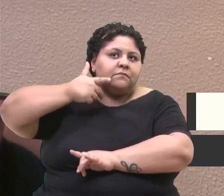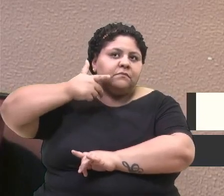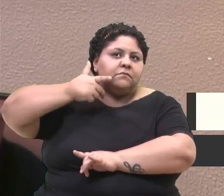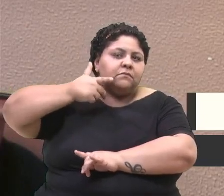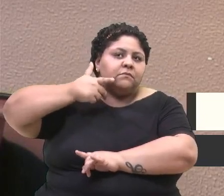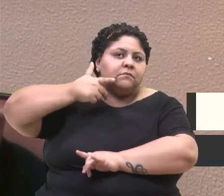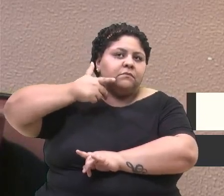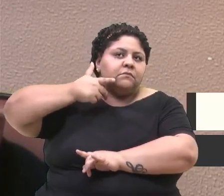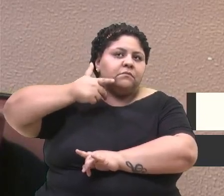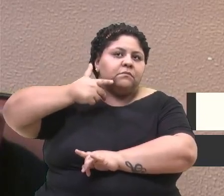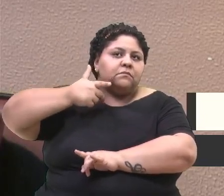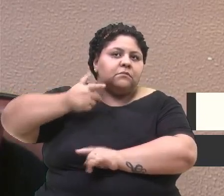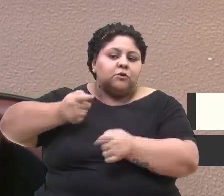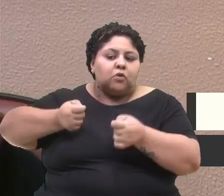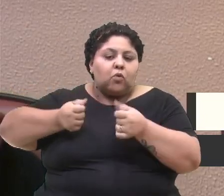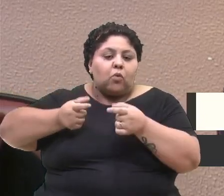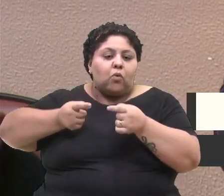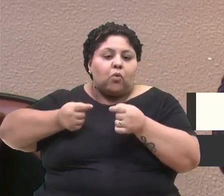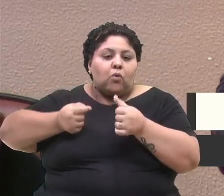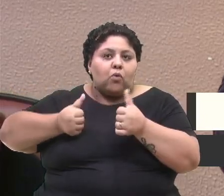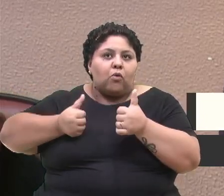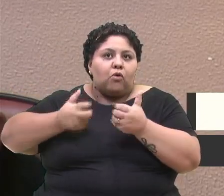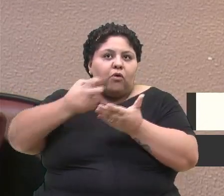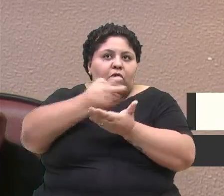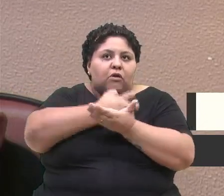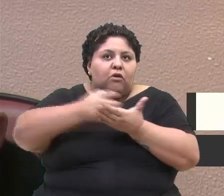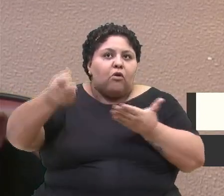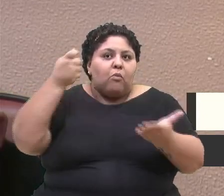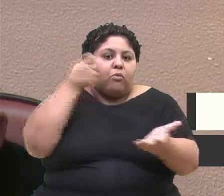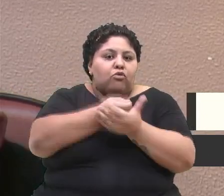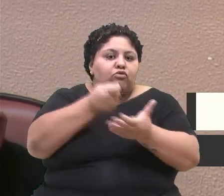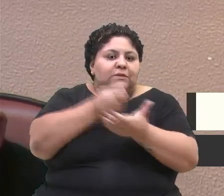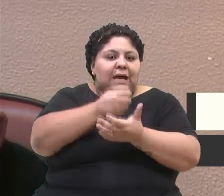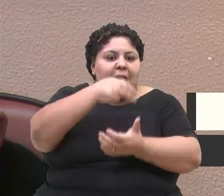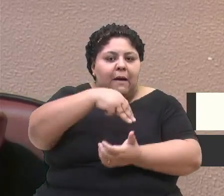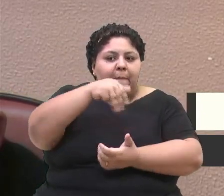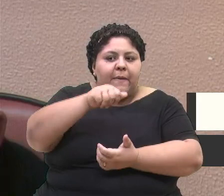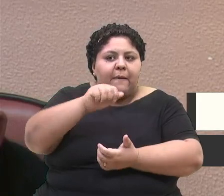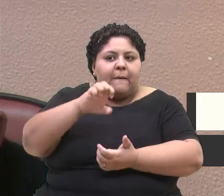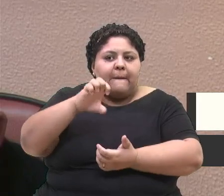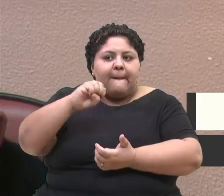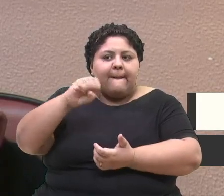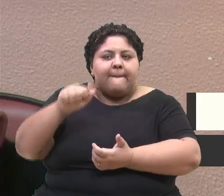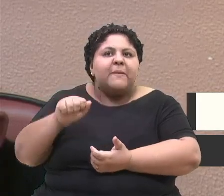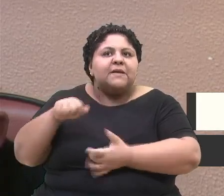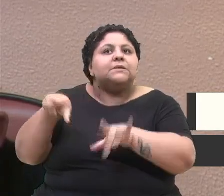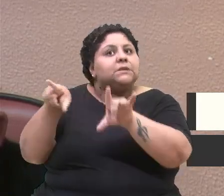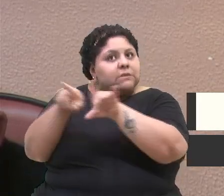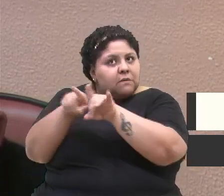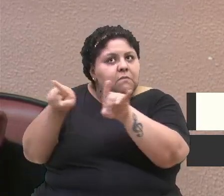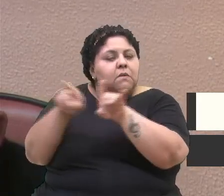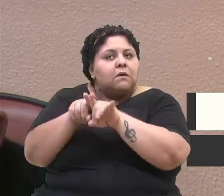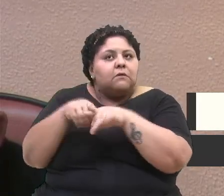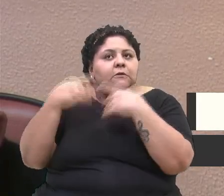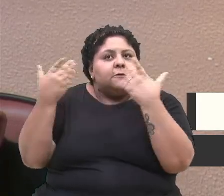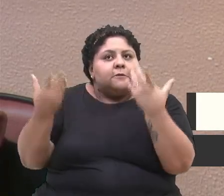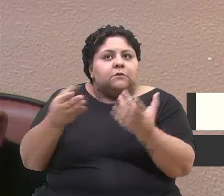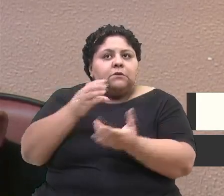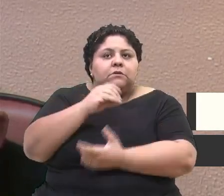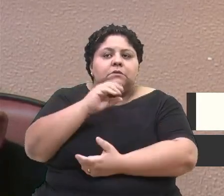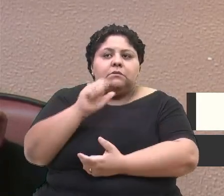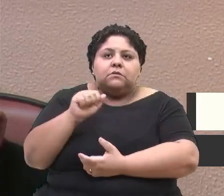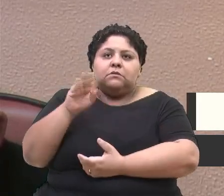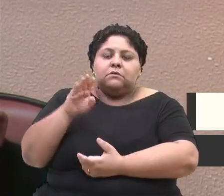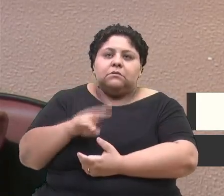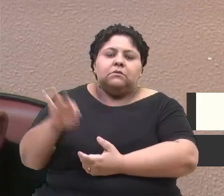que quase foi impeachmentado por lutar por a Maesa. Vereador Lucas também. Então, assim, a UAB, a